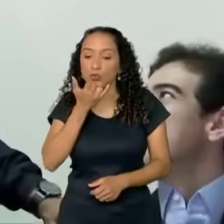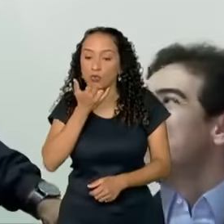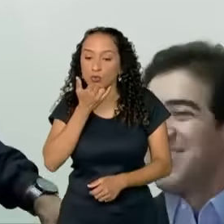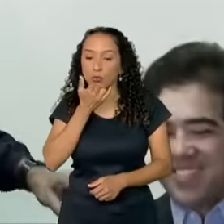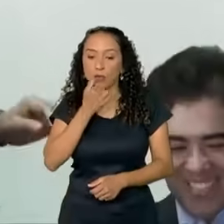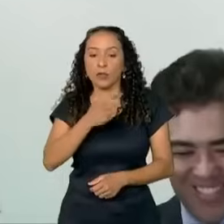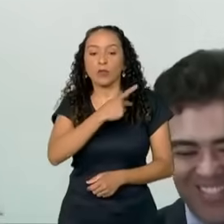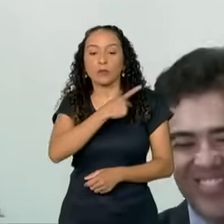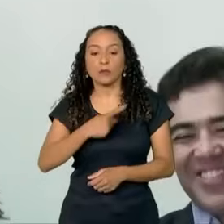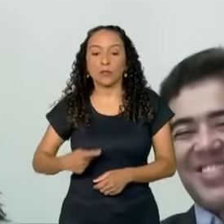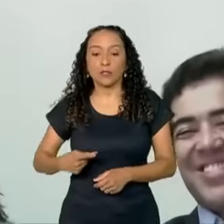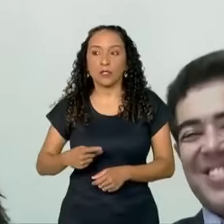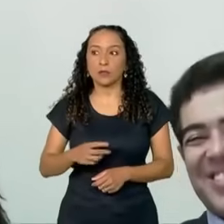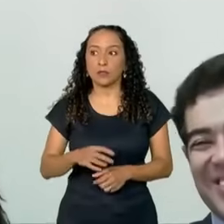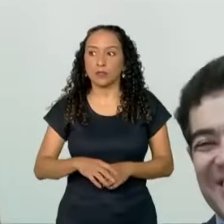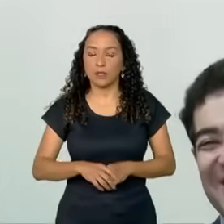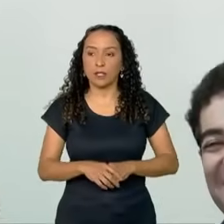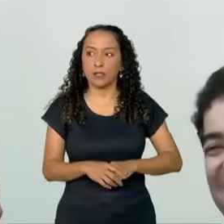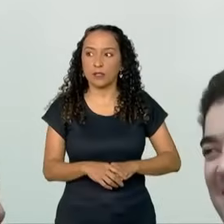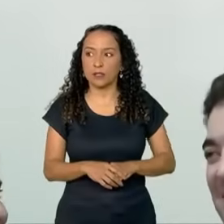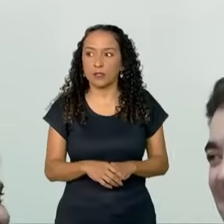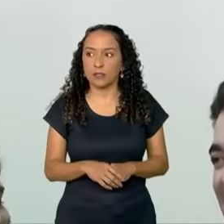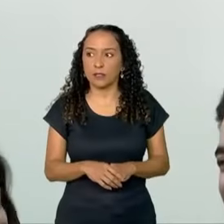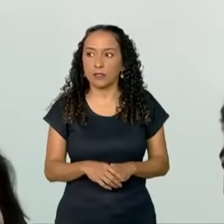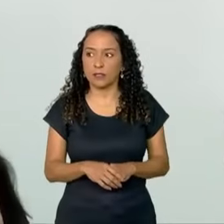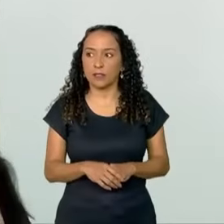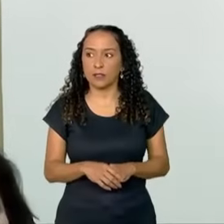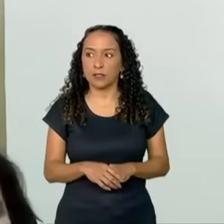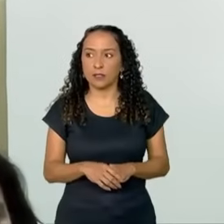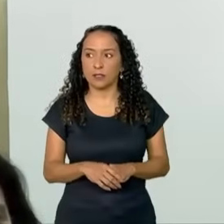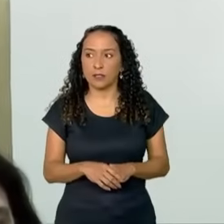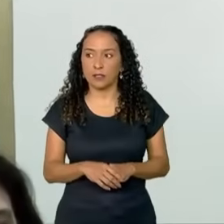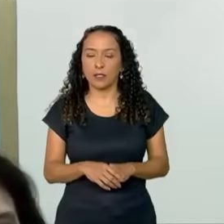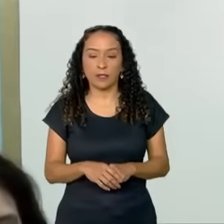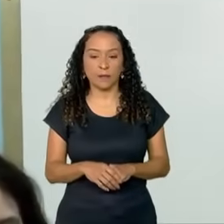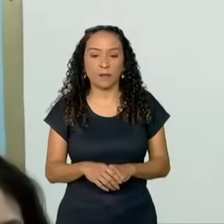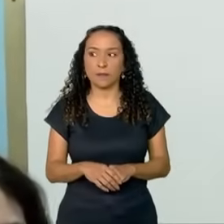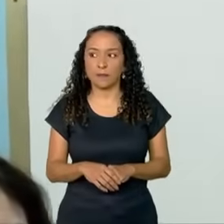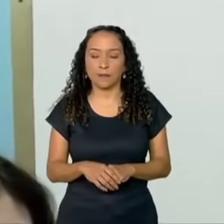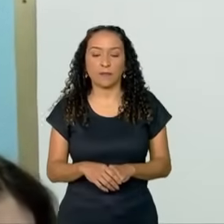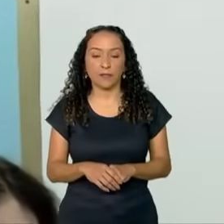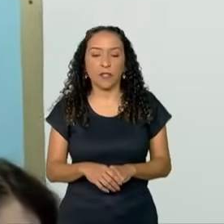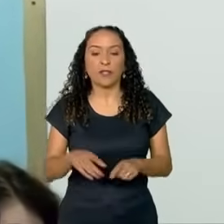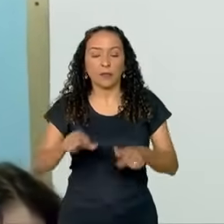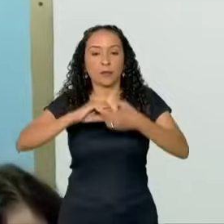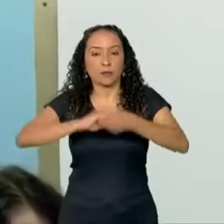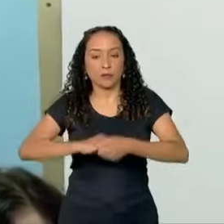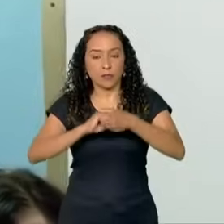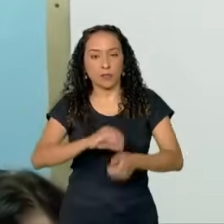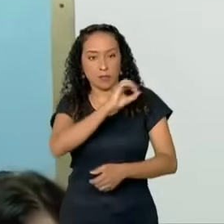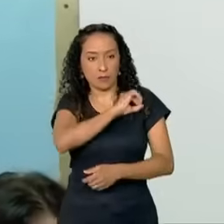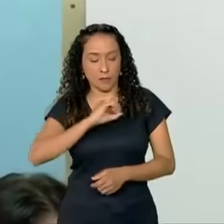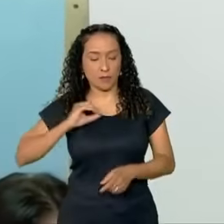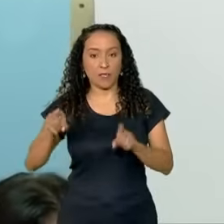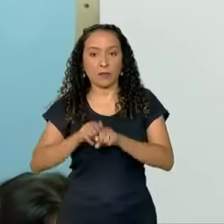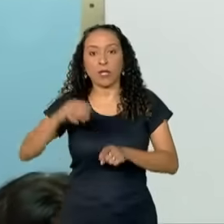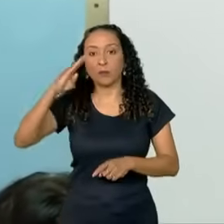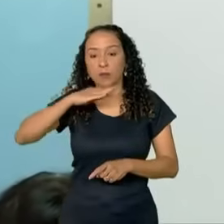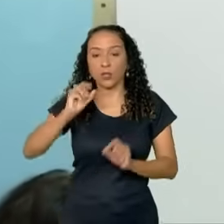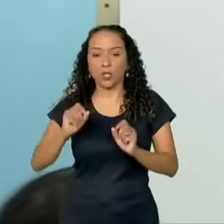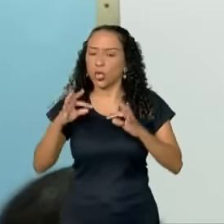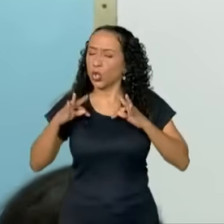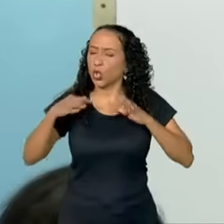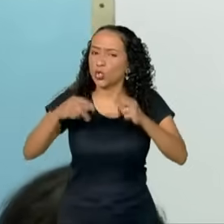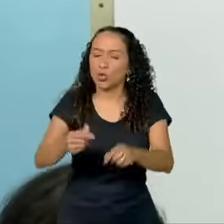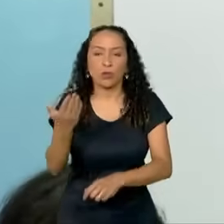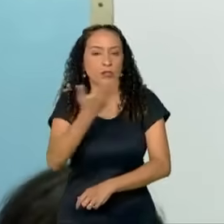nosso presidente do Tribunal de Contas da União, Bruno Dantas, e cumprimentar em nome da Marina e do Pimenta todos os